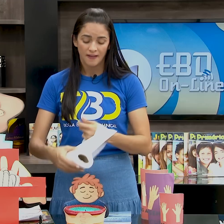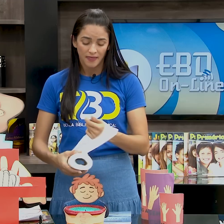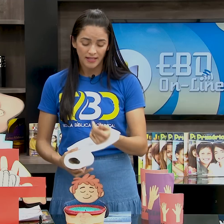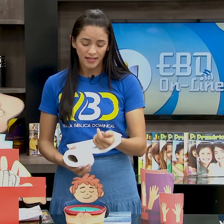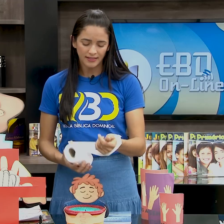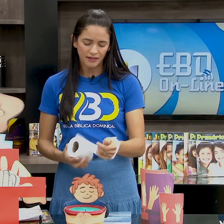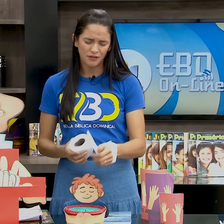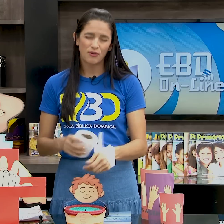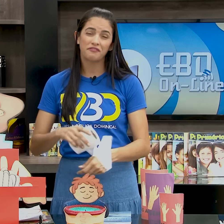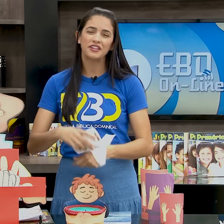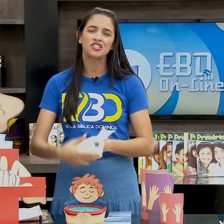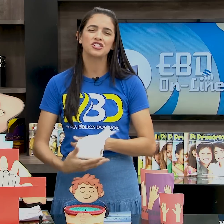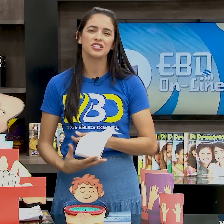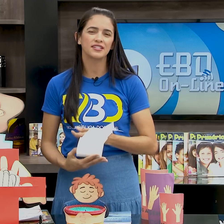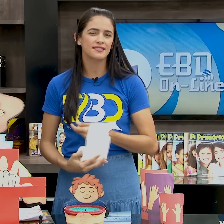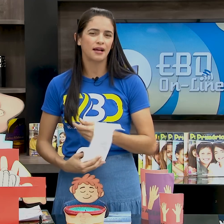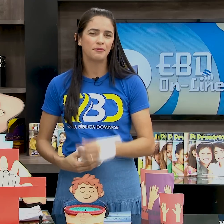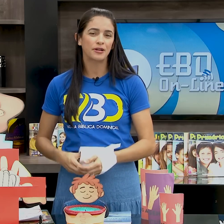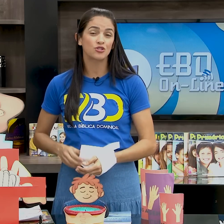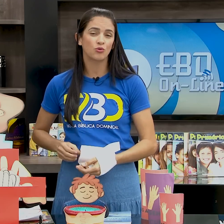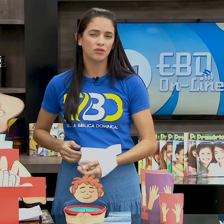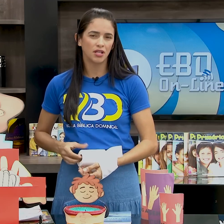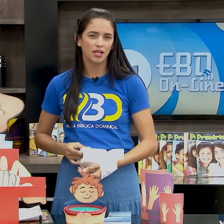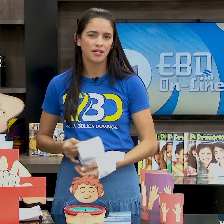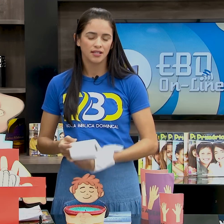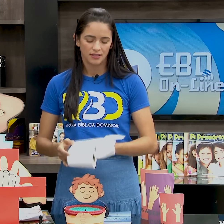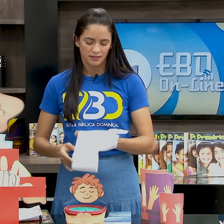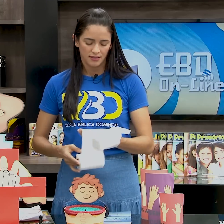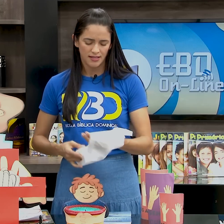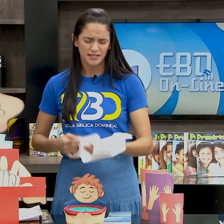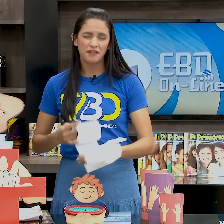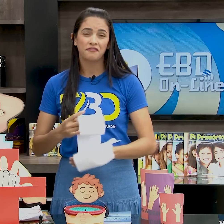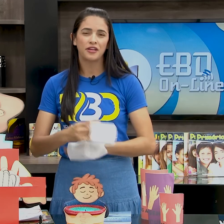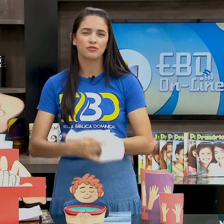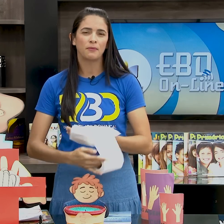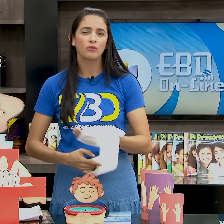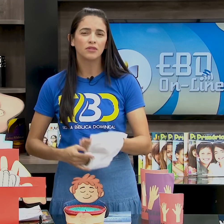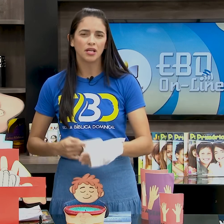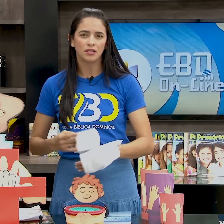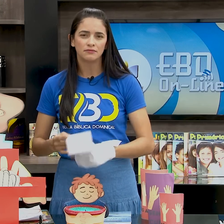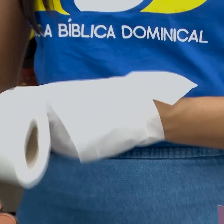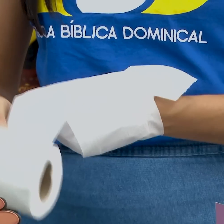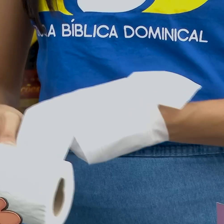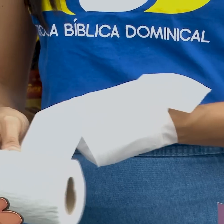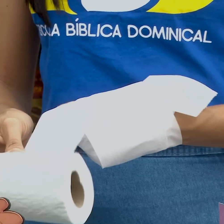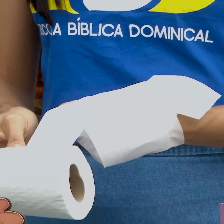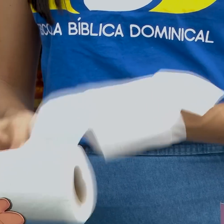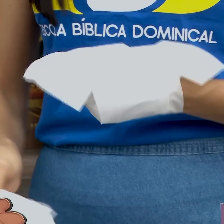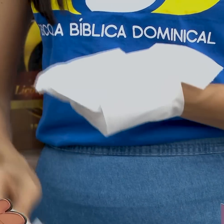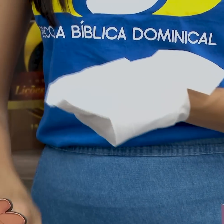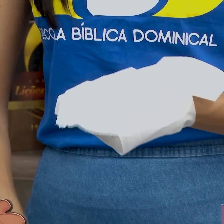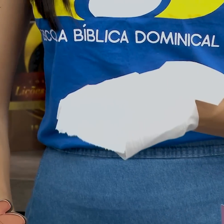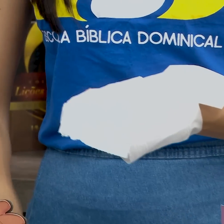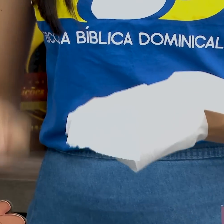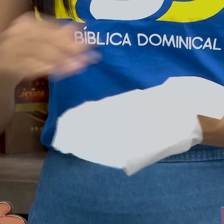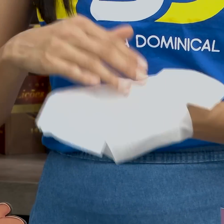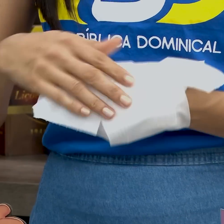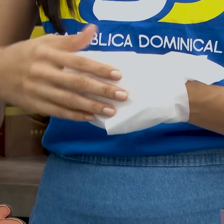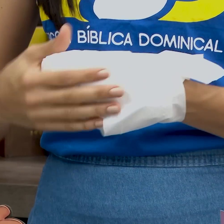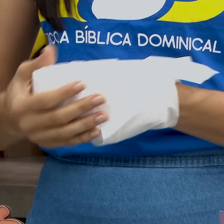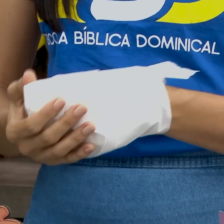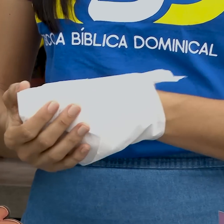e ele andava com uma faixinha sabe para esconder esse defeito na mão dele ele não podia trabalhar